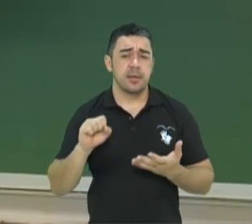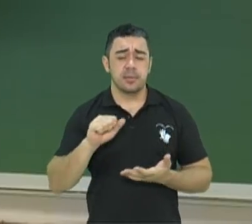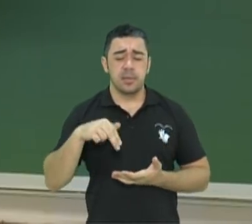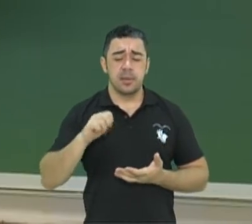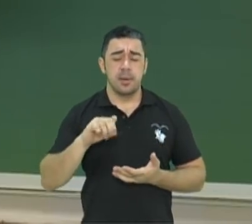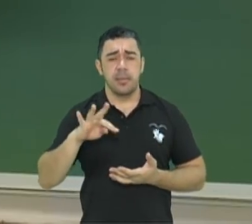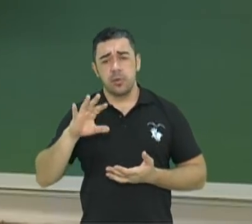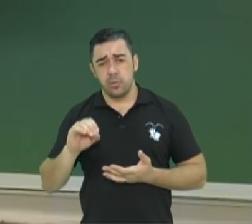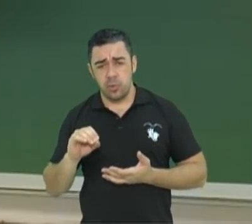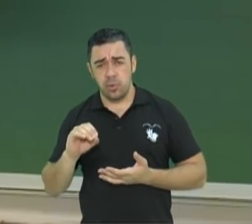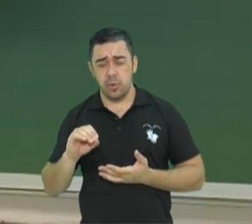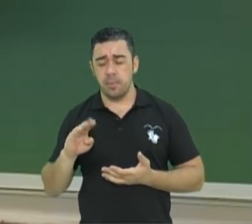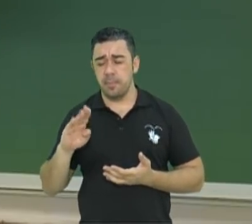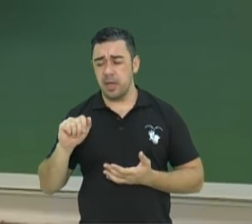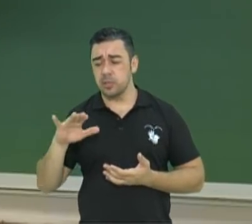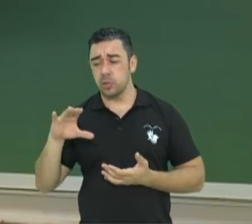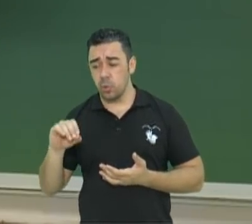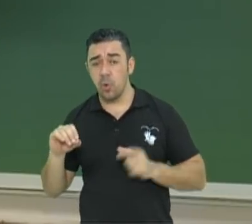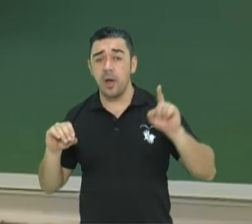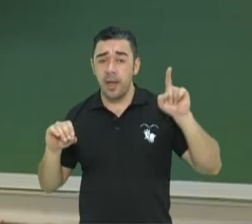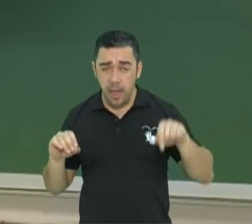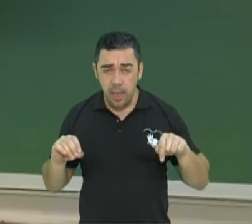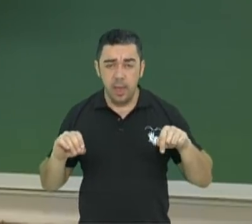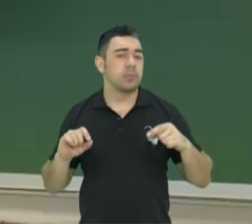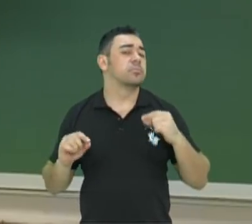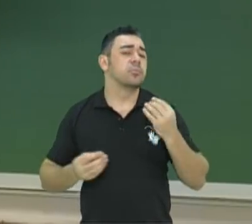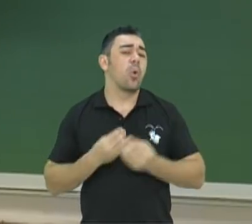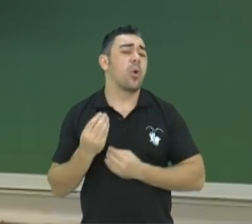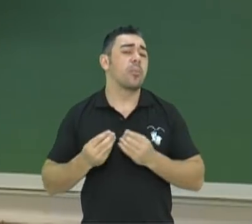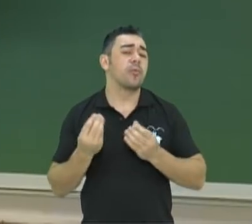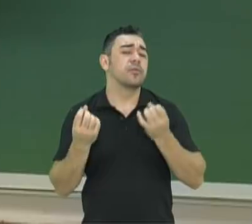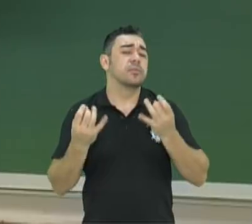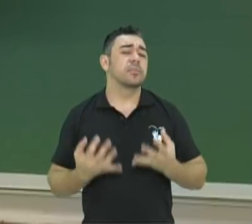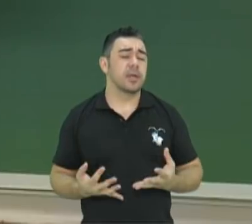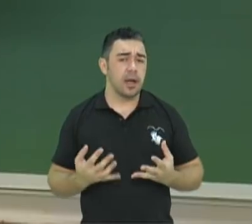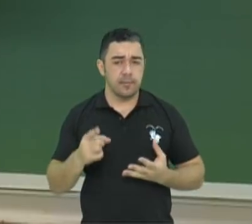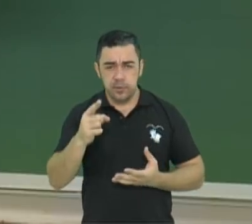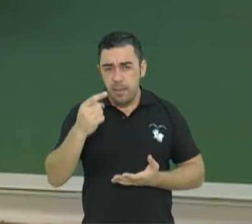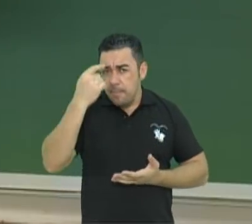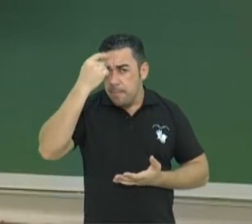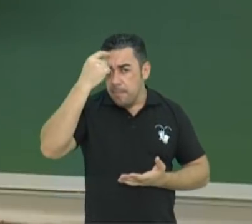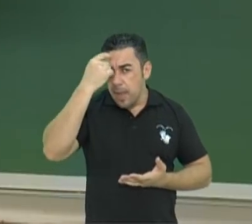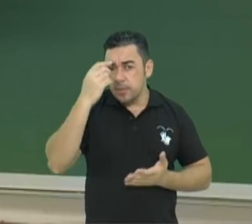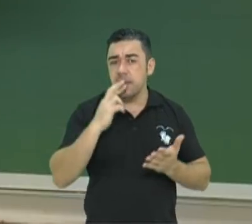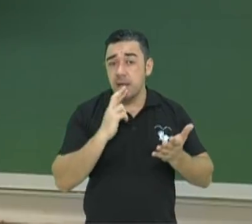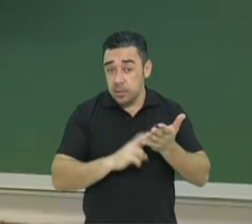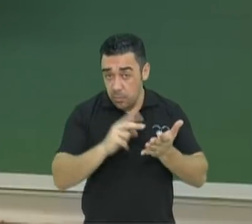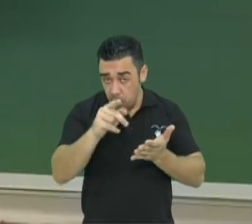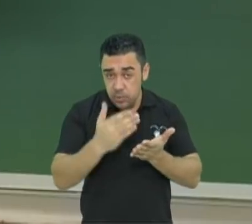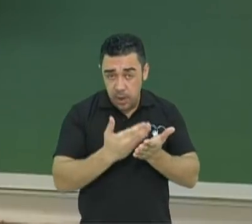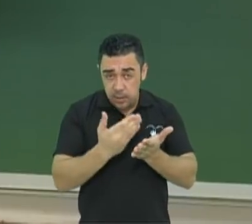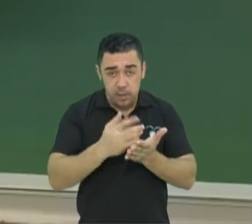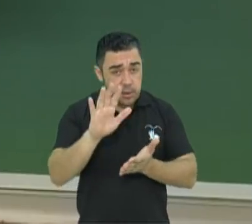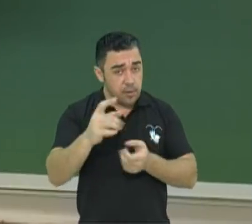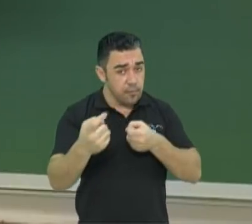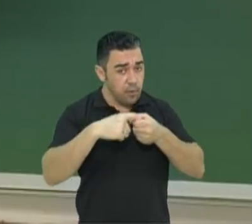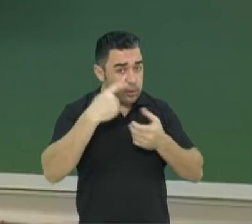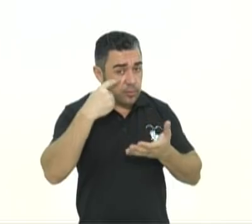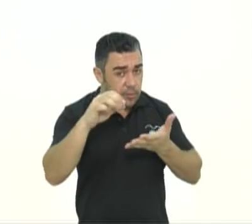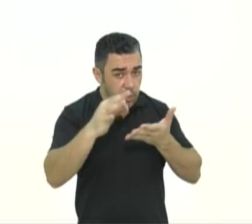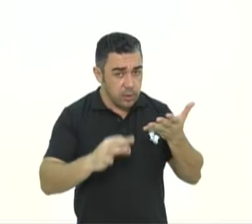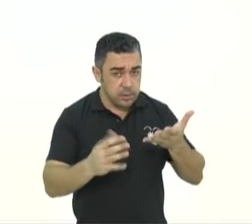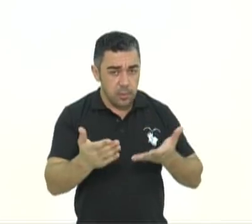saneamento básico é isso, como que eu colocaria? Então pensa aí, responda no seu caderno e já